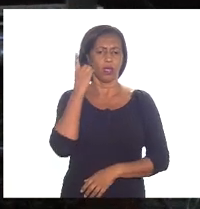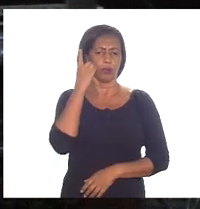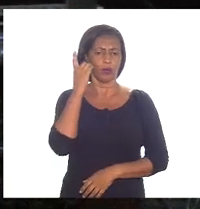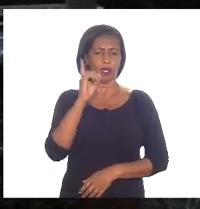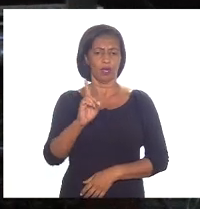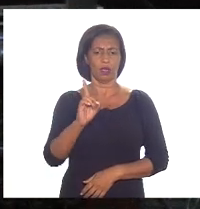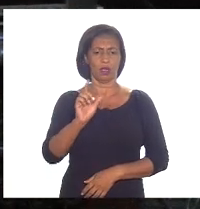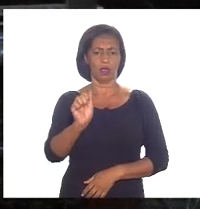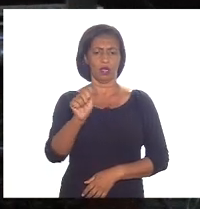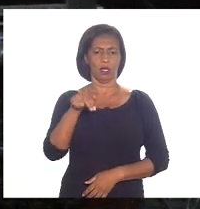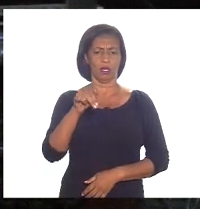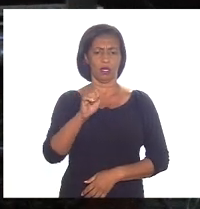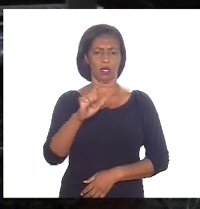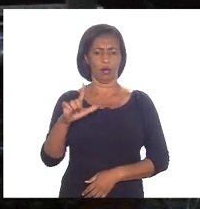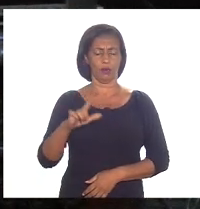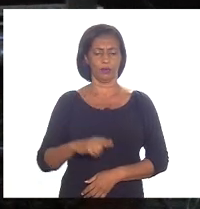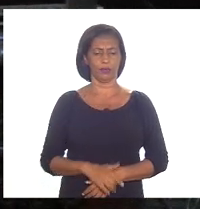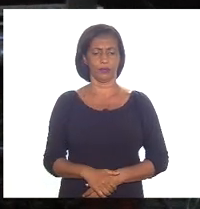Librelon.